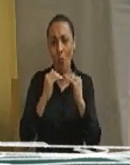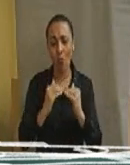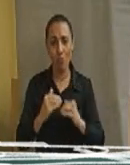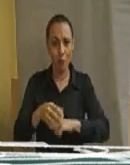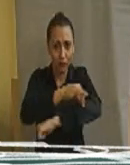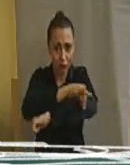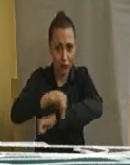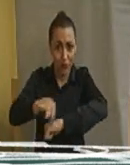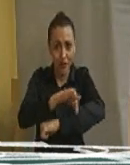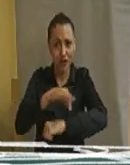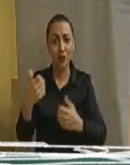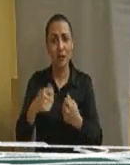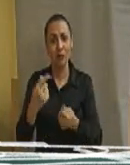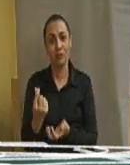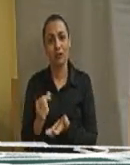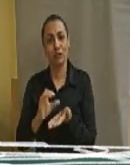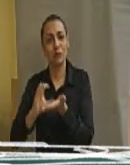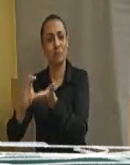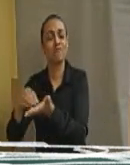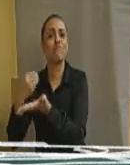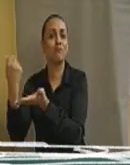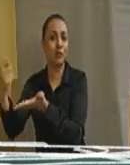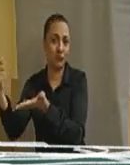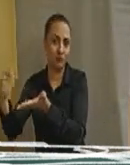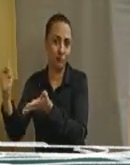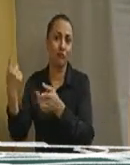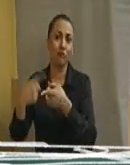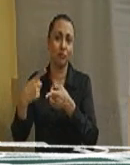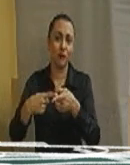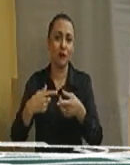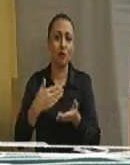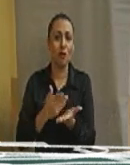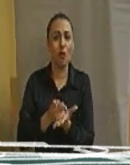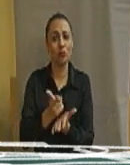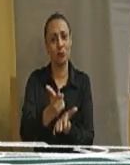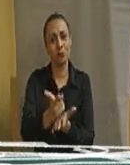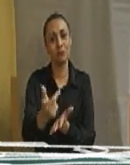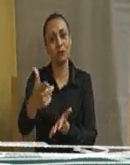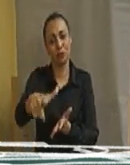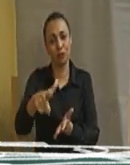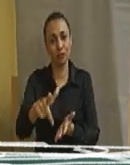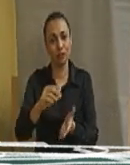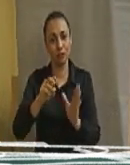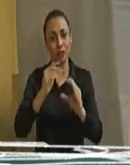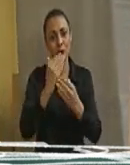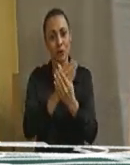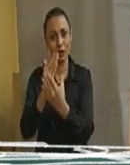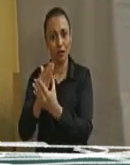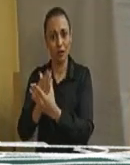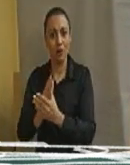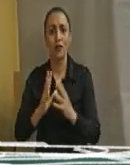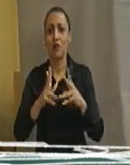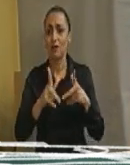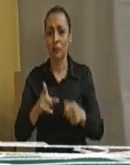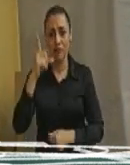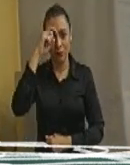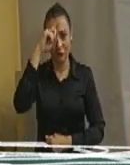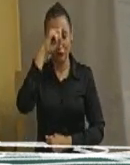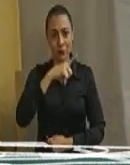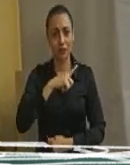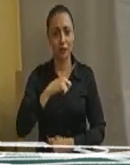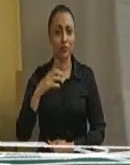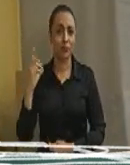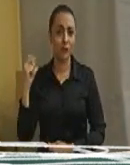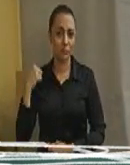demolida, para que pudesse dar encaminhamento para todos os outros processos. Com toda a dificuldade, mantivemos as bolsas e criamos